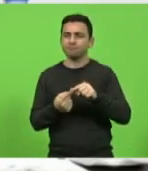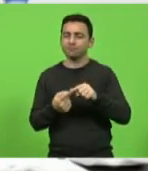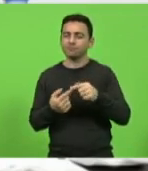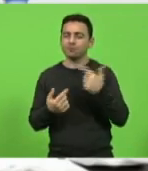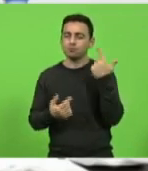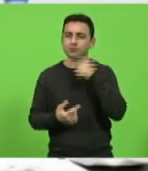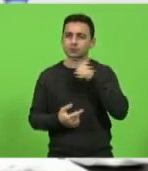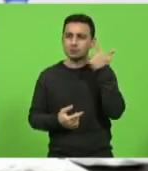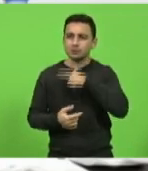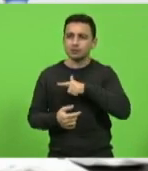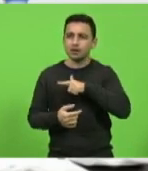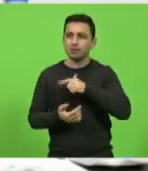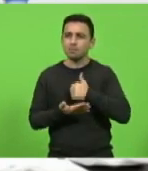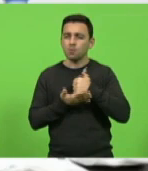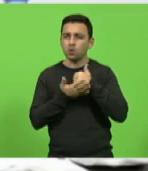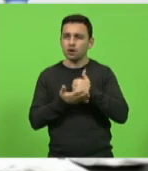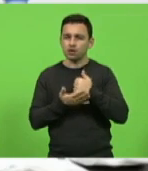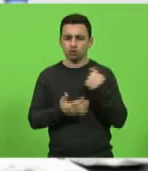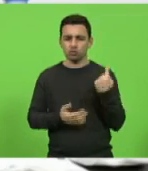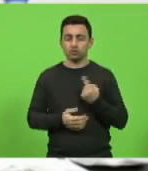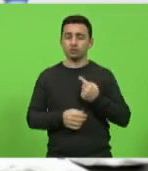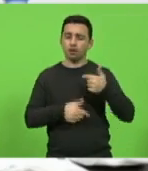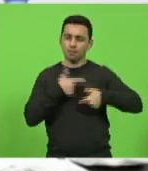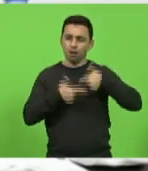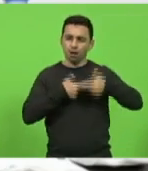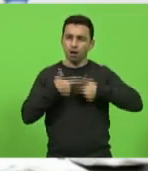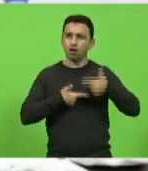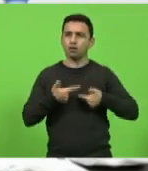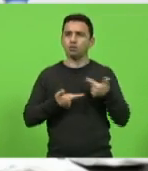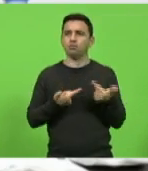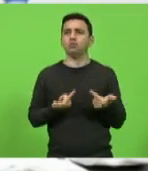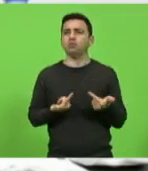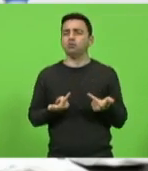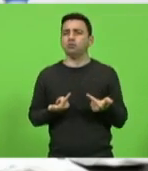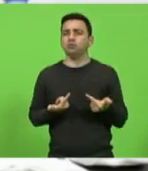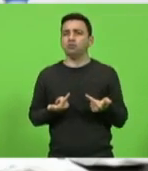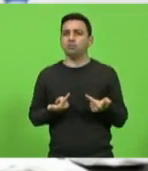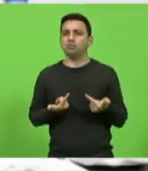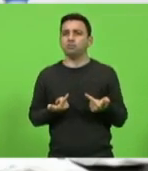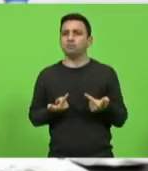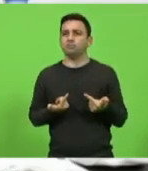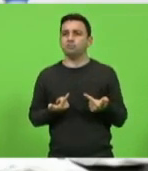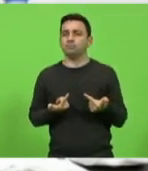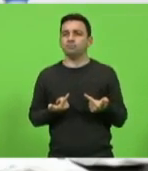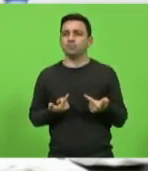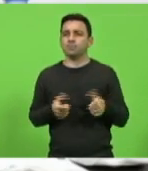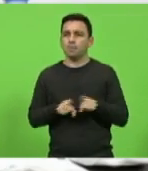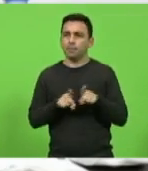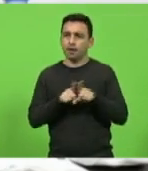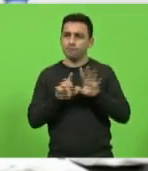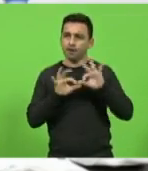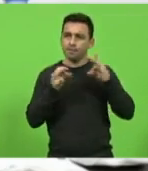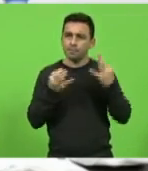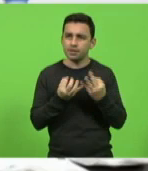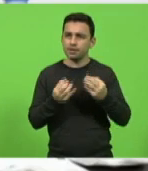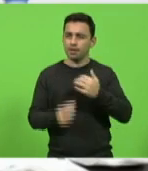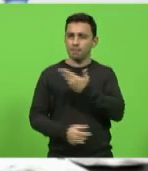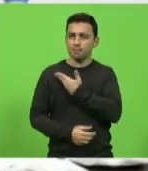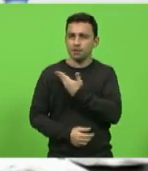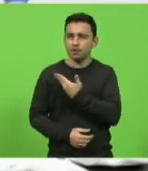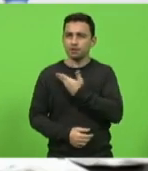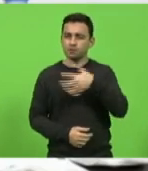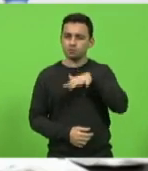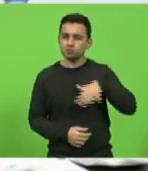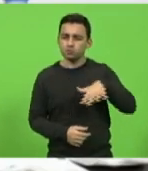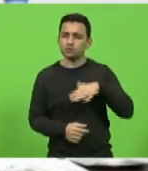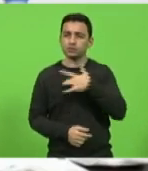fazer por merecer o nosso trabalho fazer por merecer a nossas a nossa família as nossas amizades a